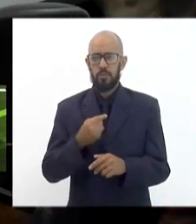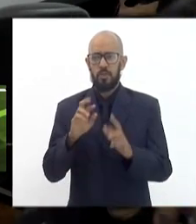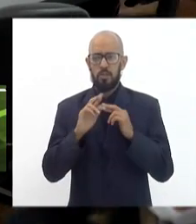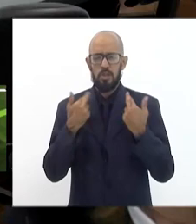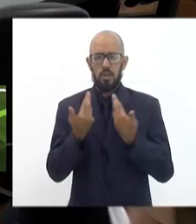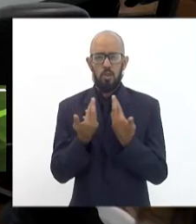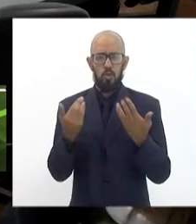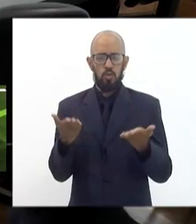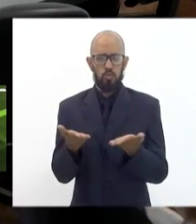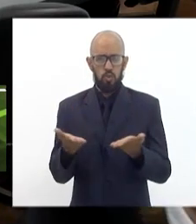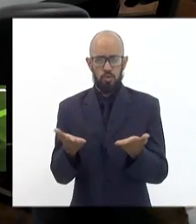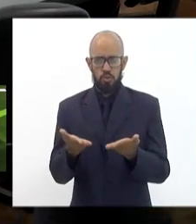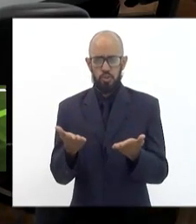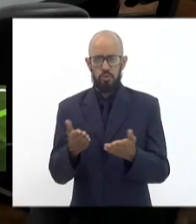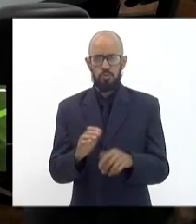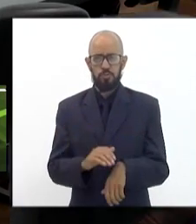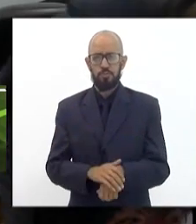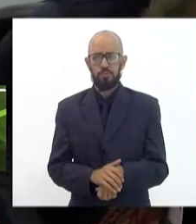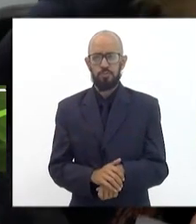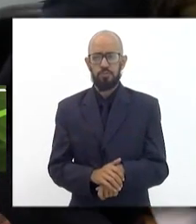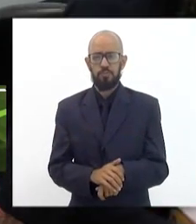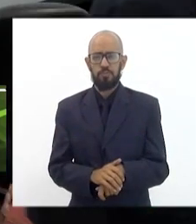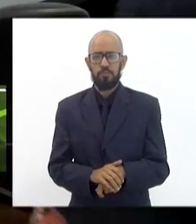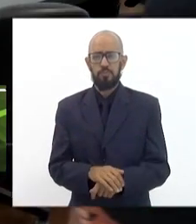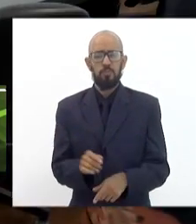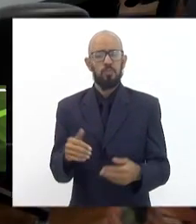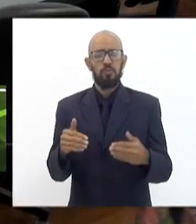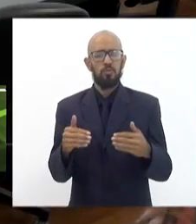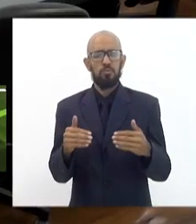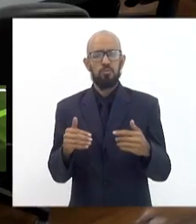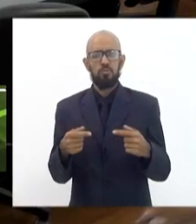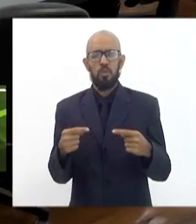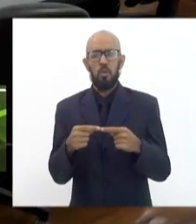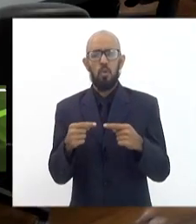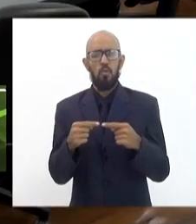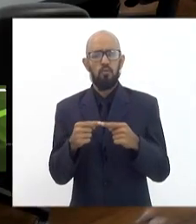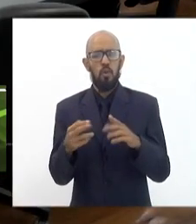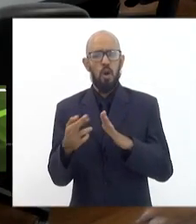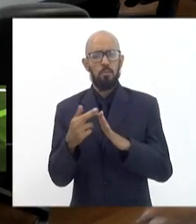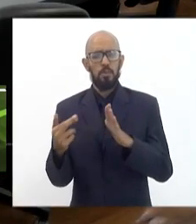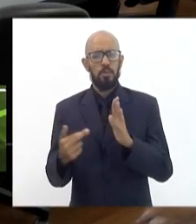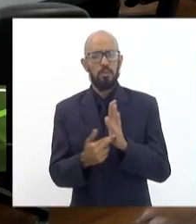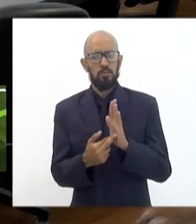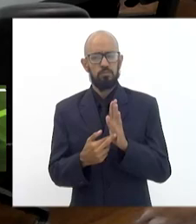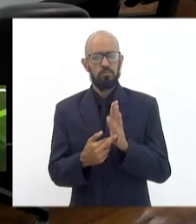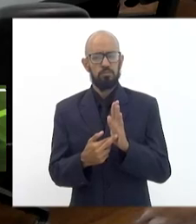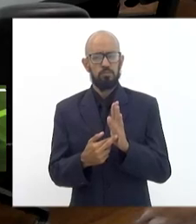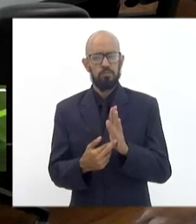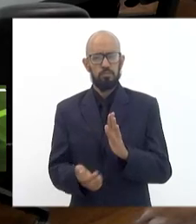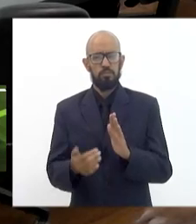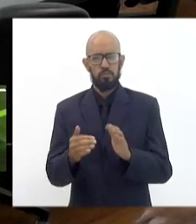reunião de hoje consoante edital de convocação